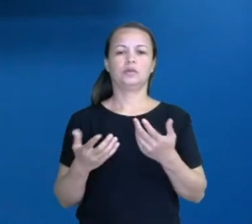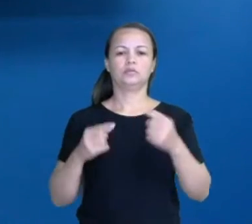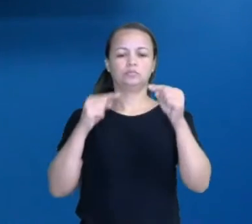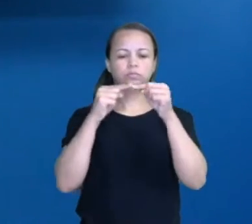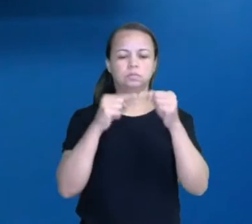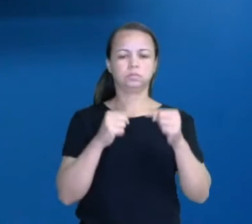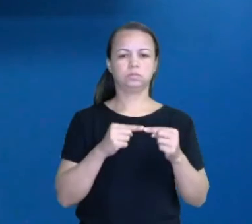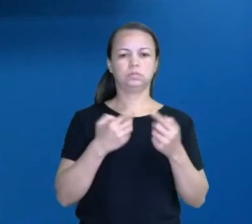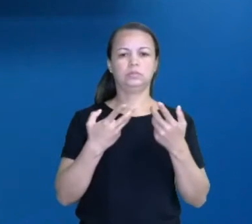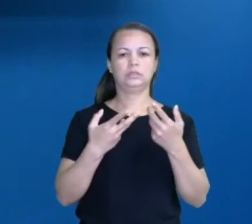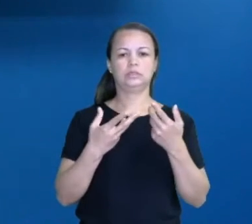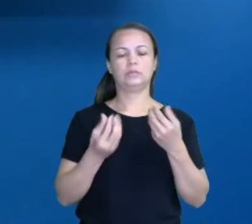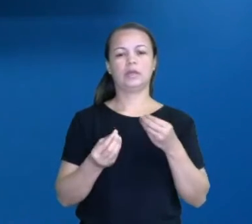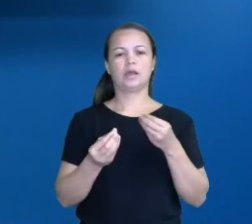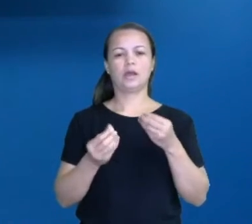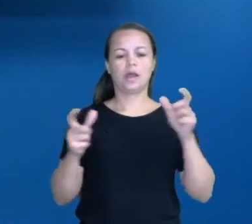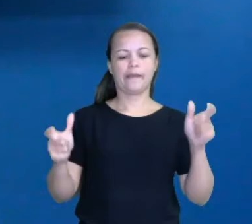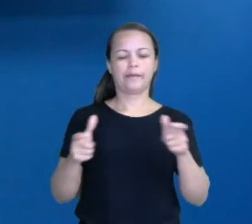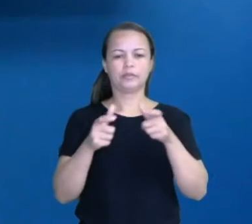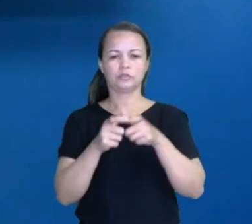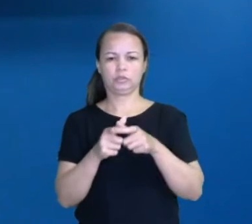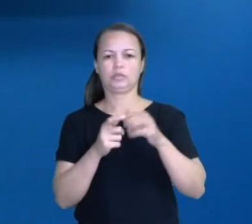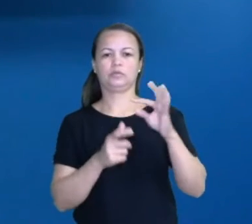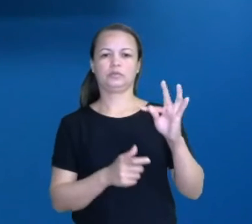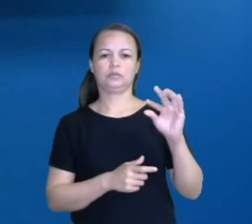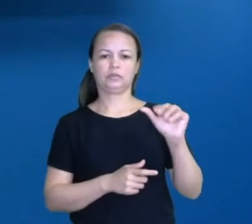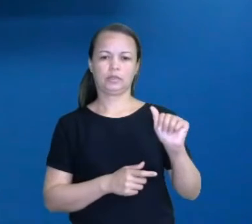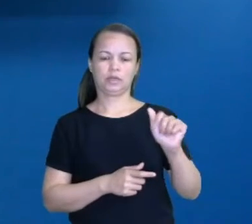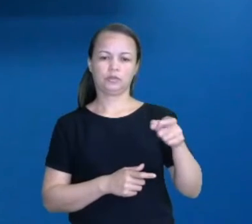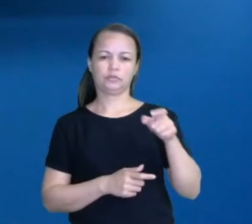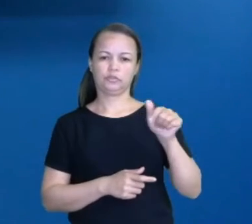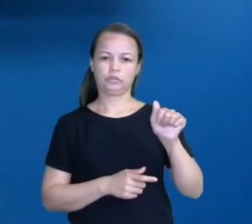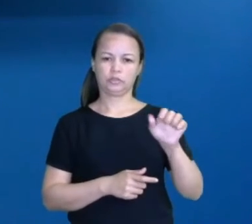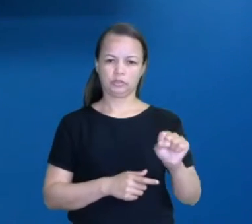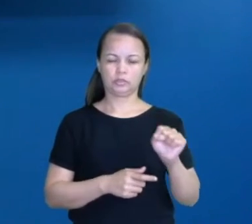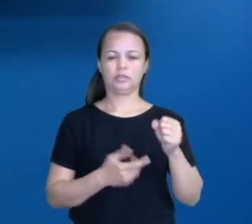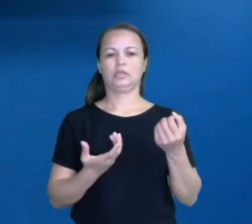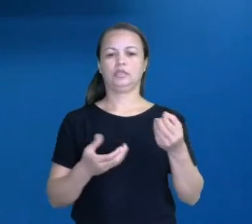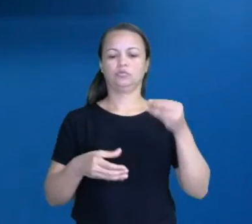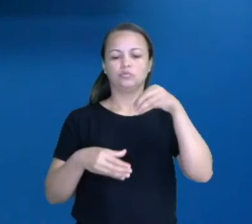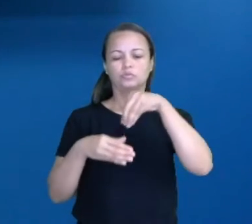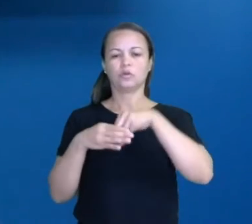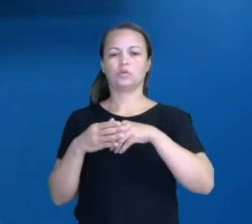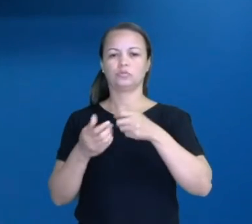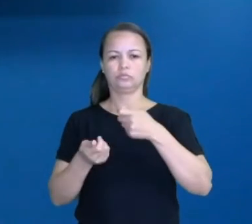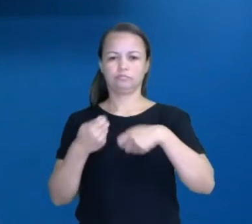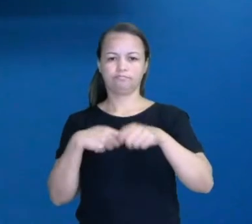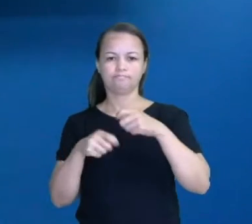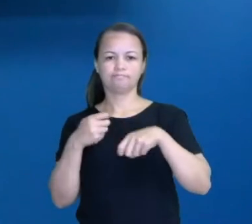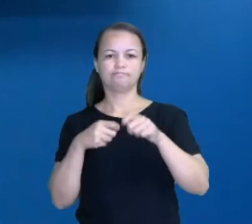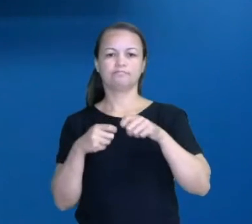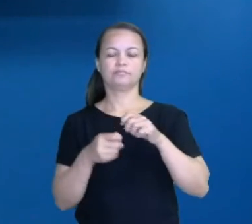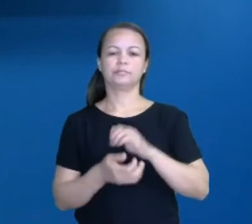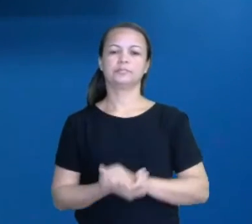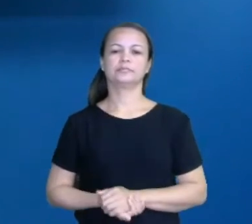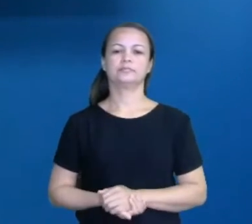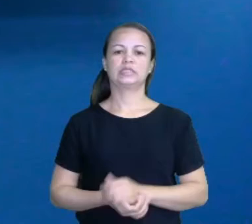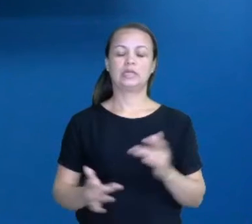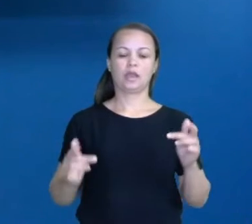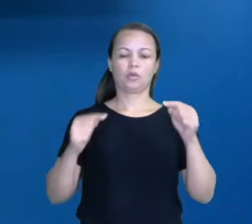países através dessa redução de taxas alfandegárias dentro de blocos econômicos e de acordos econômicos.